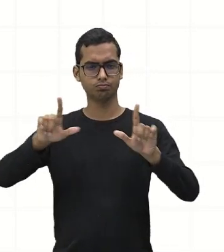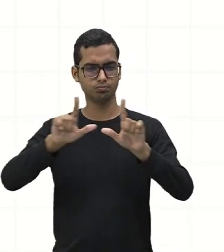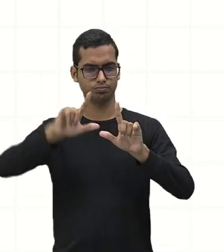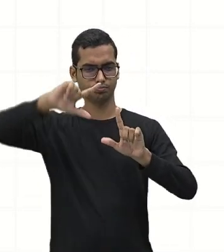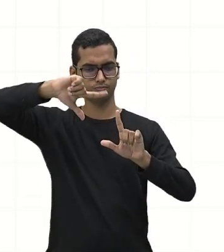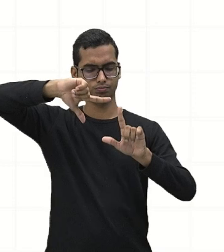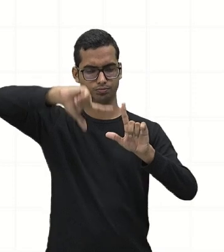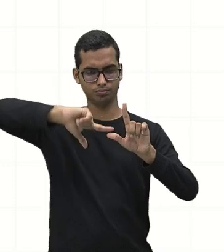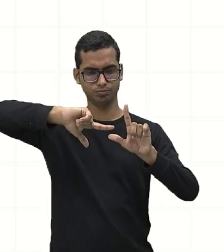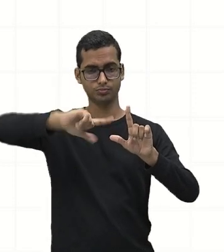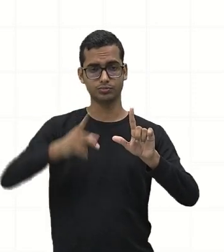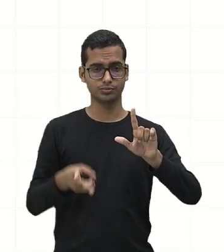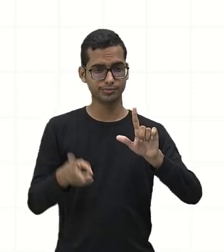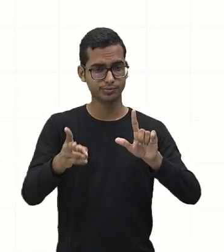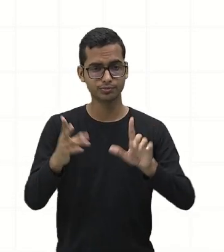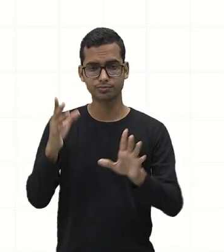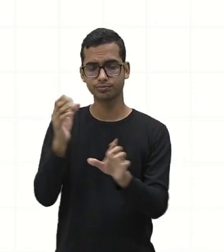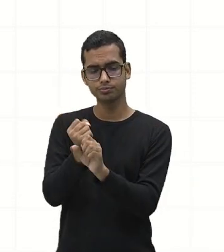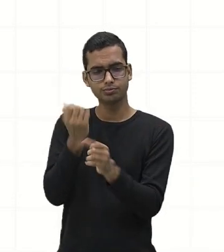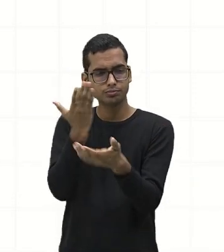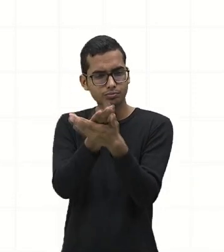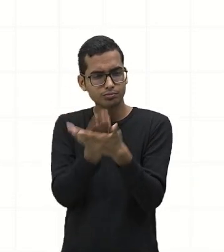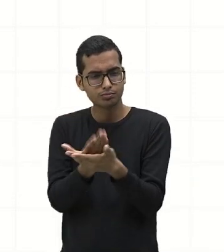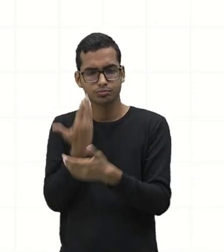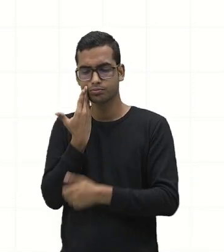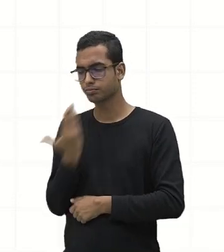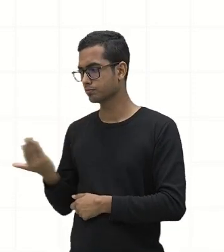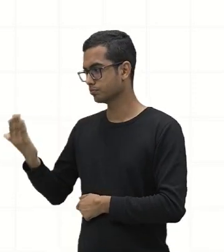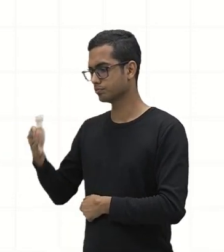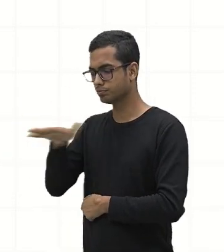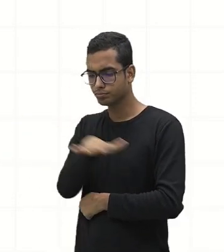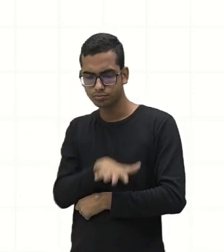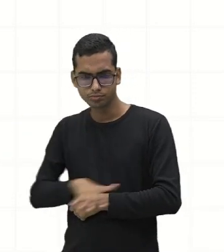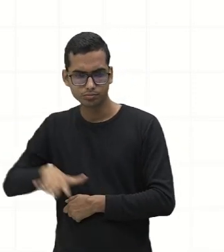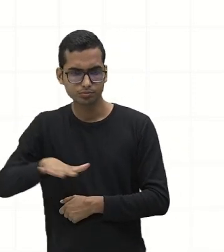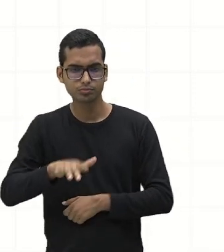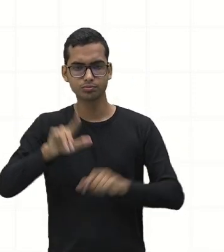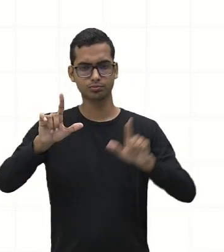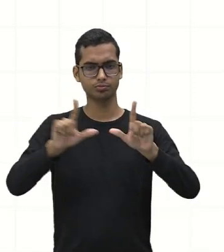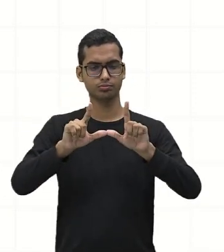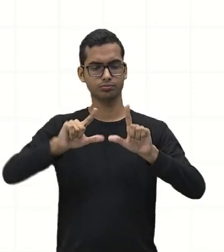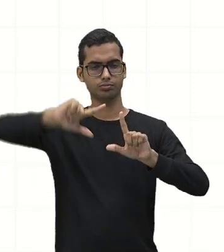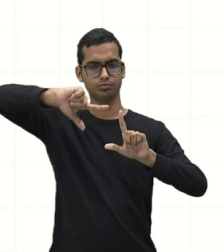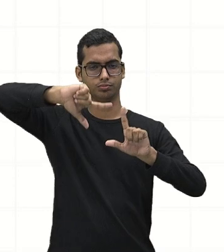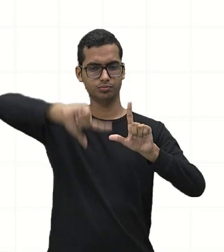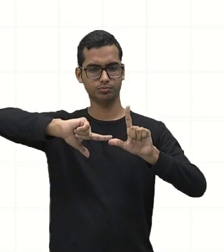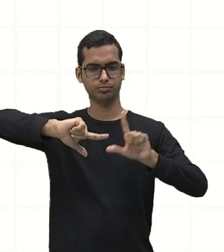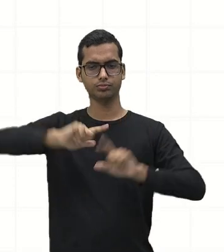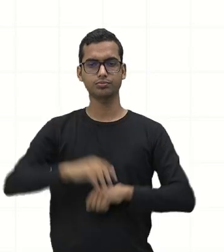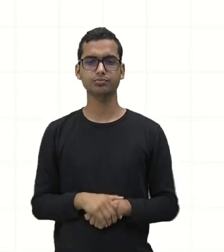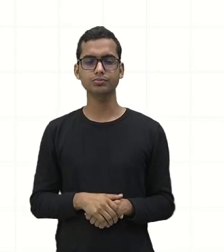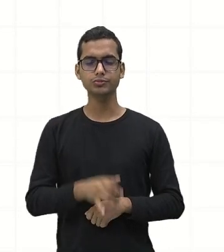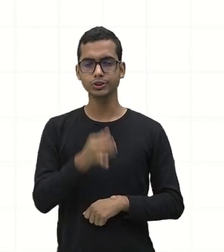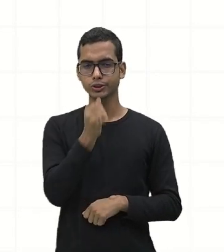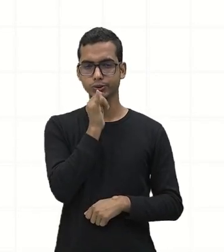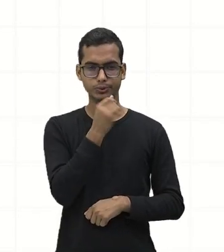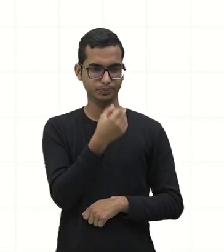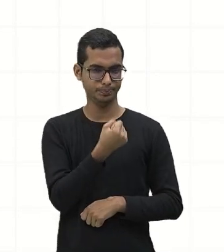gente vai sempre estar trabalhando aqui nessa visão de proporção. Beleza? Então, vamos com um exemplo numérico.